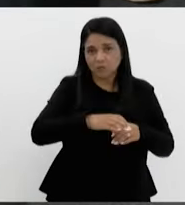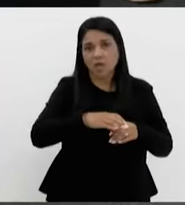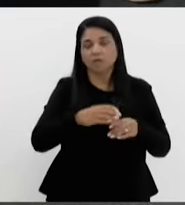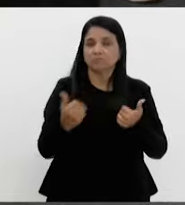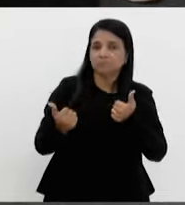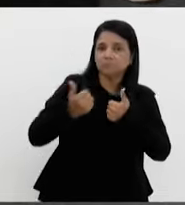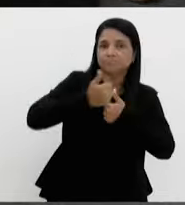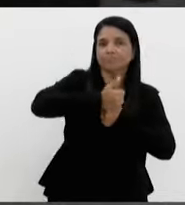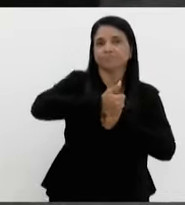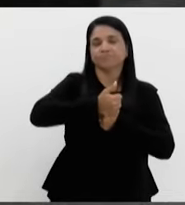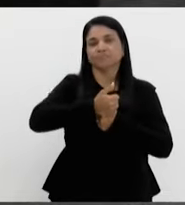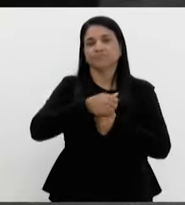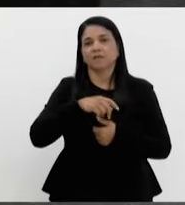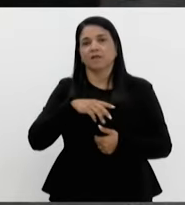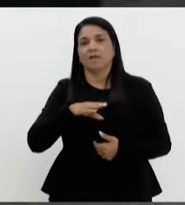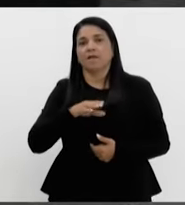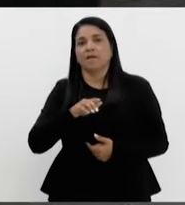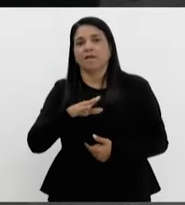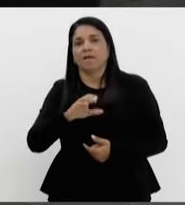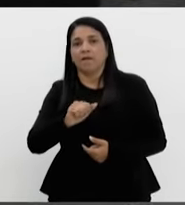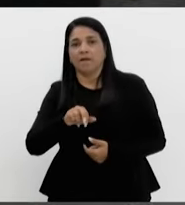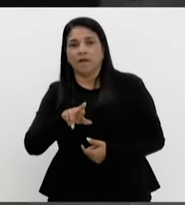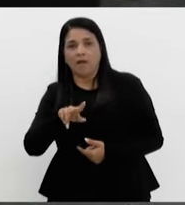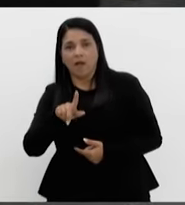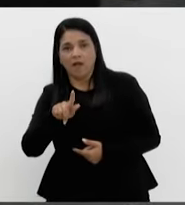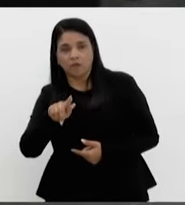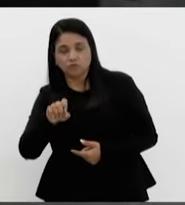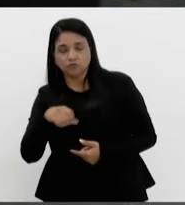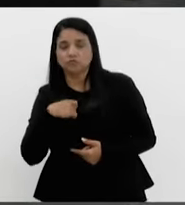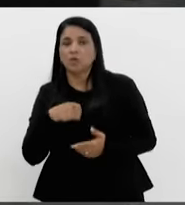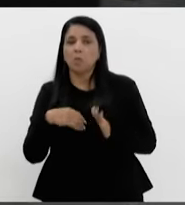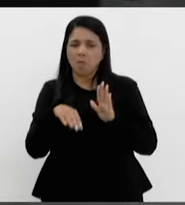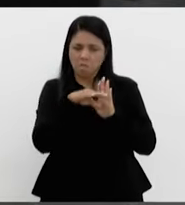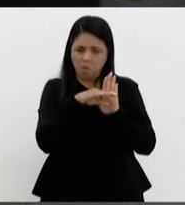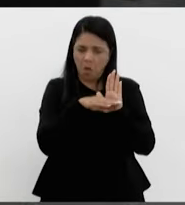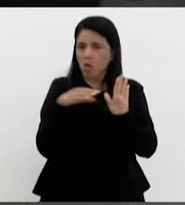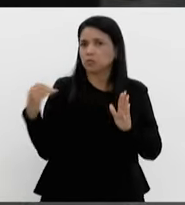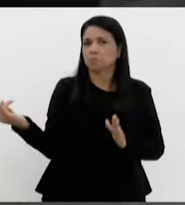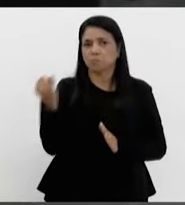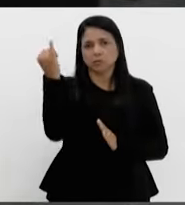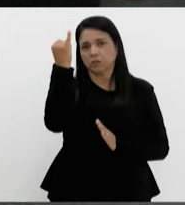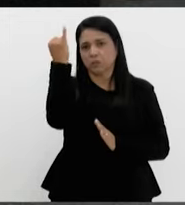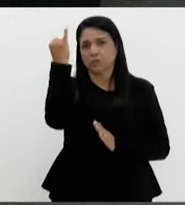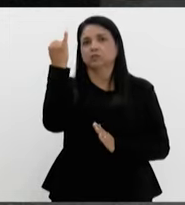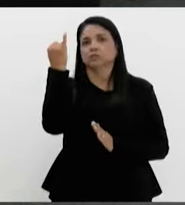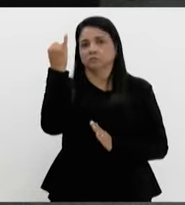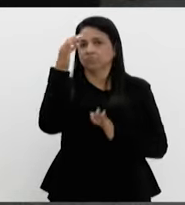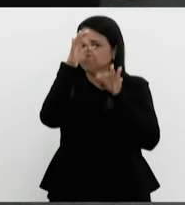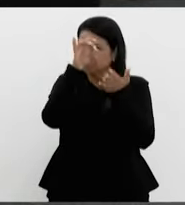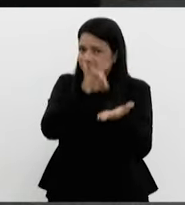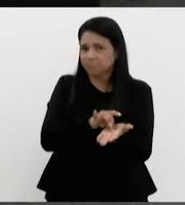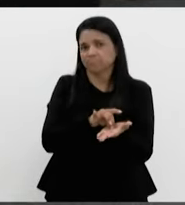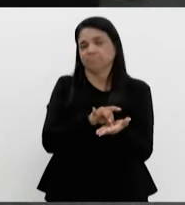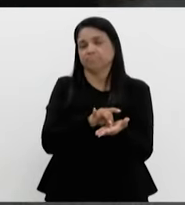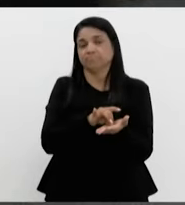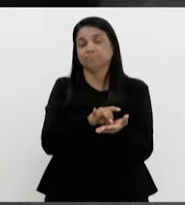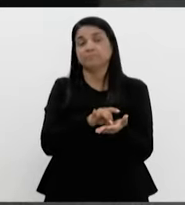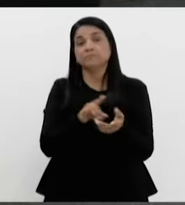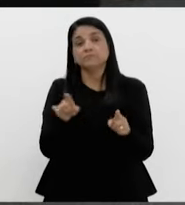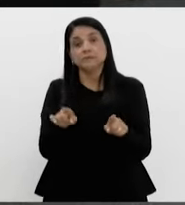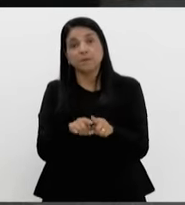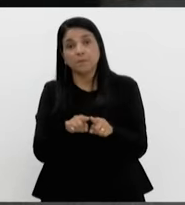dos cargos. Então, é uma pauta que eu considero pertinente, absolutamente legítima, sem contar, senhora presidente, que,